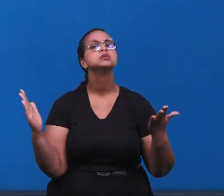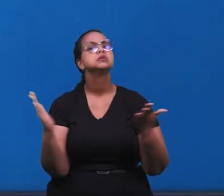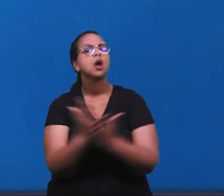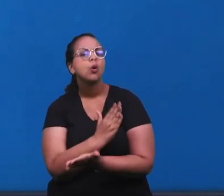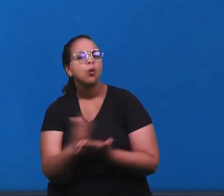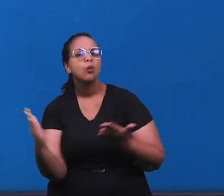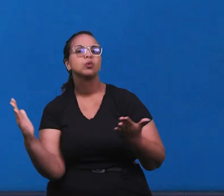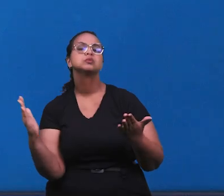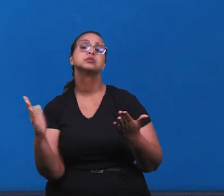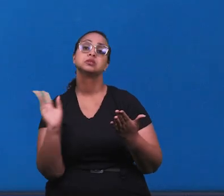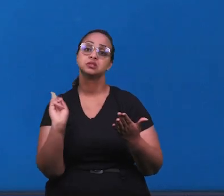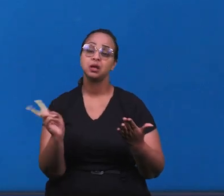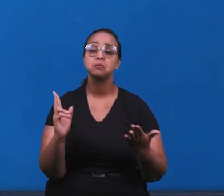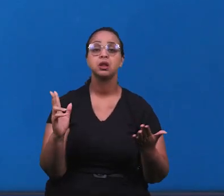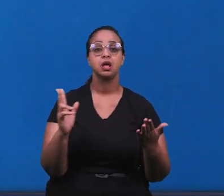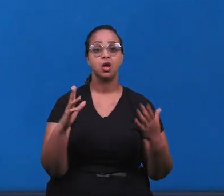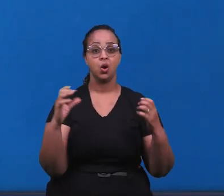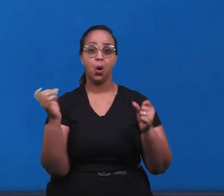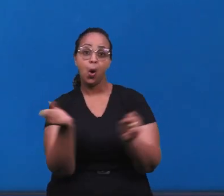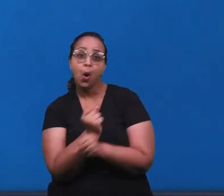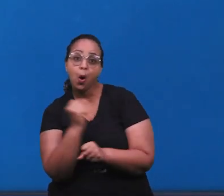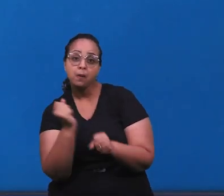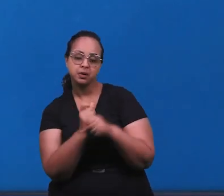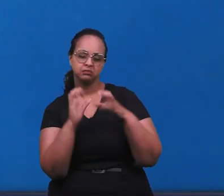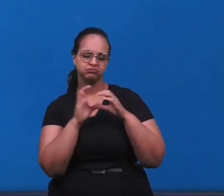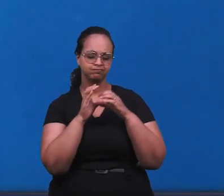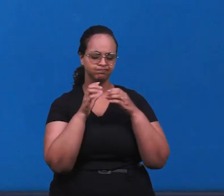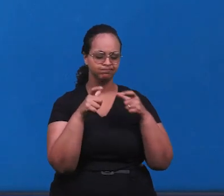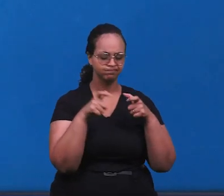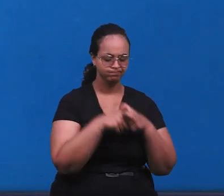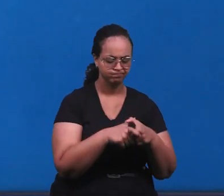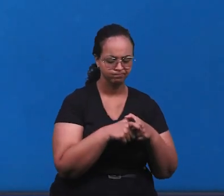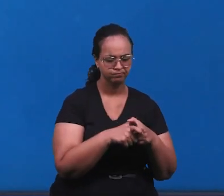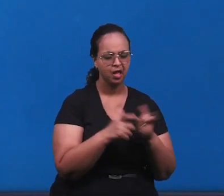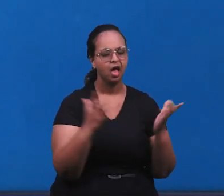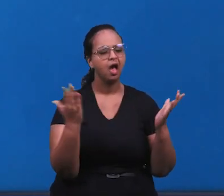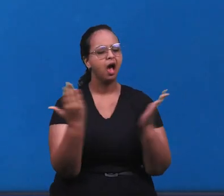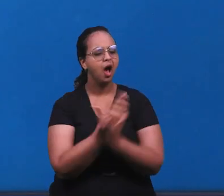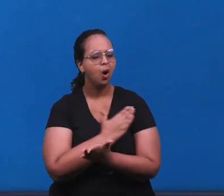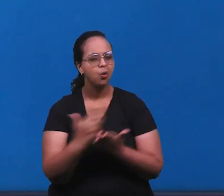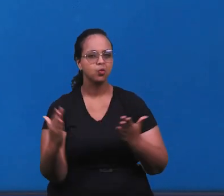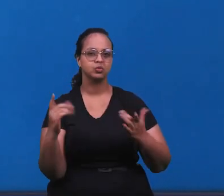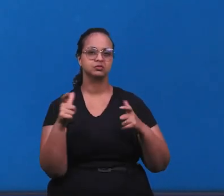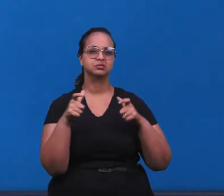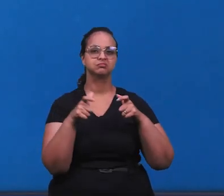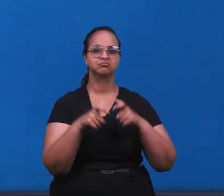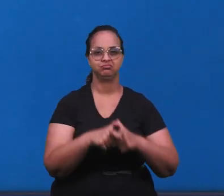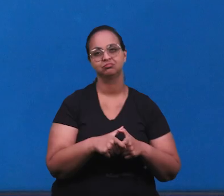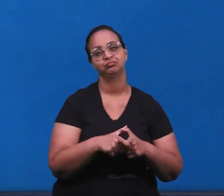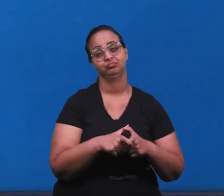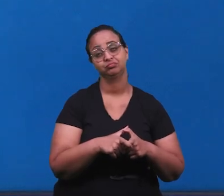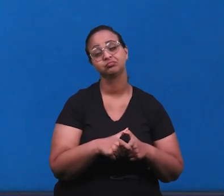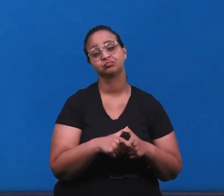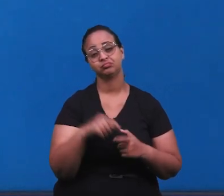alguns. A obra é sempre feita, sempre realizada à custa dos remanescentes, ou seja, aquele pequeno